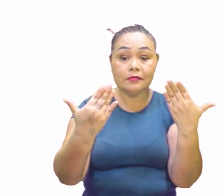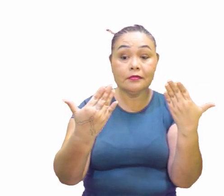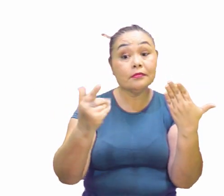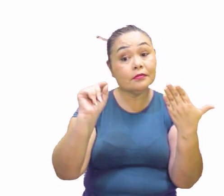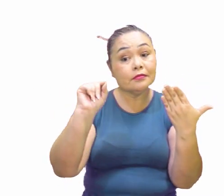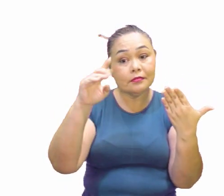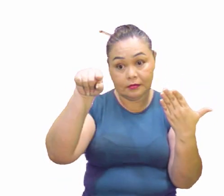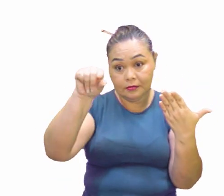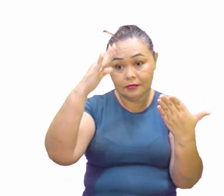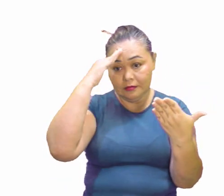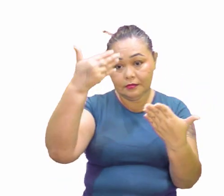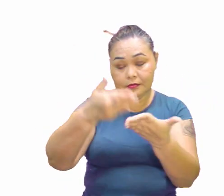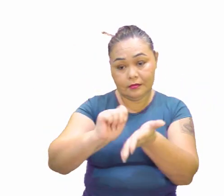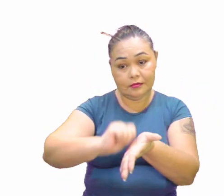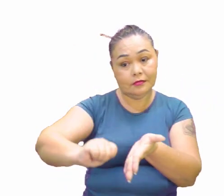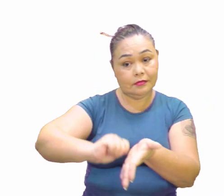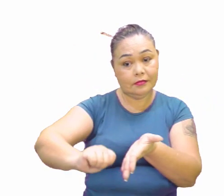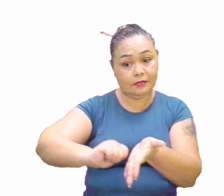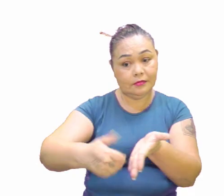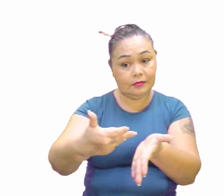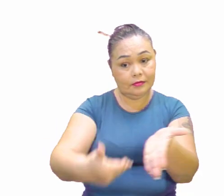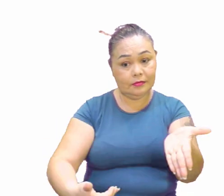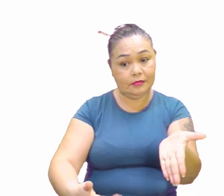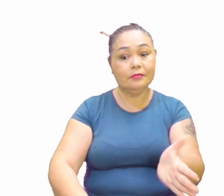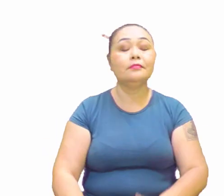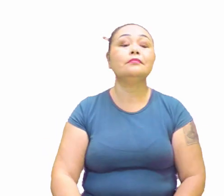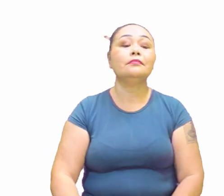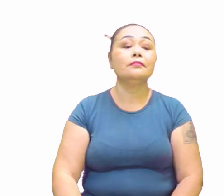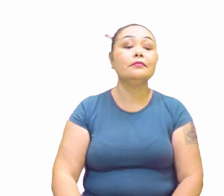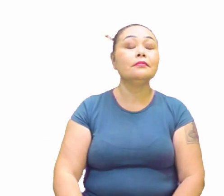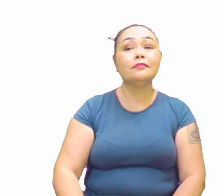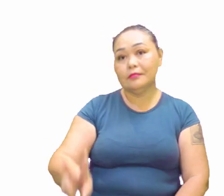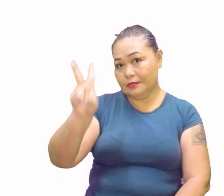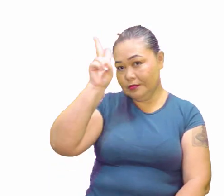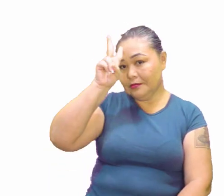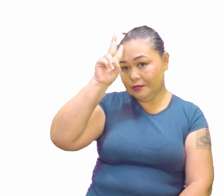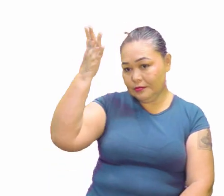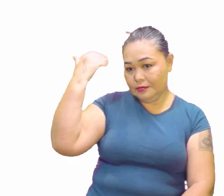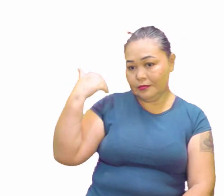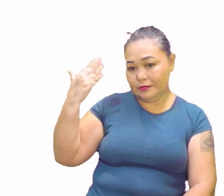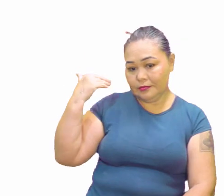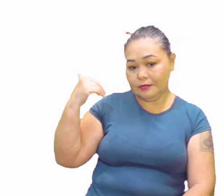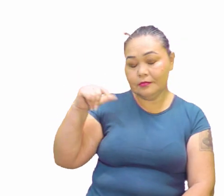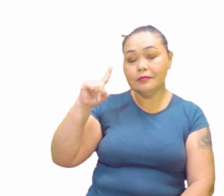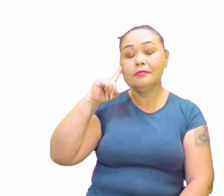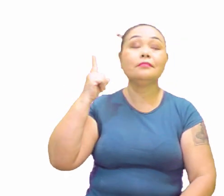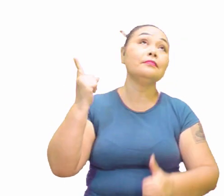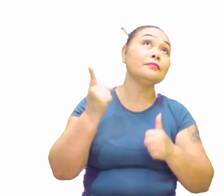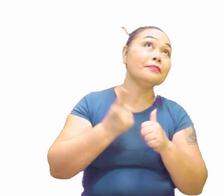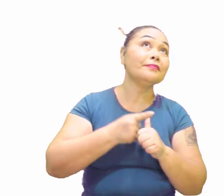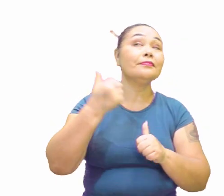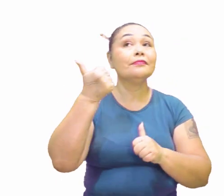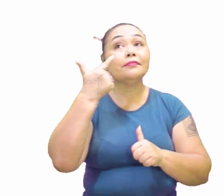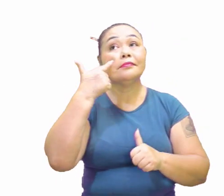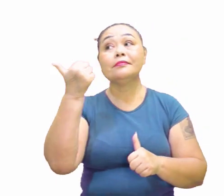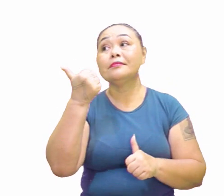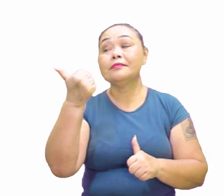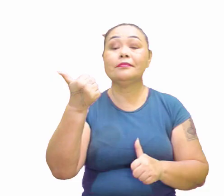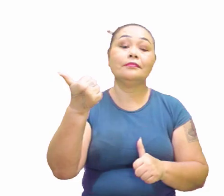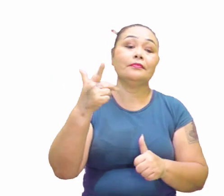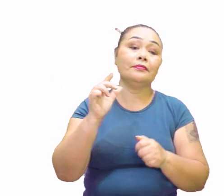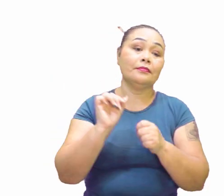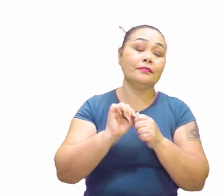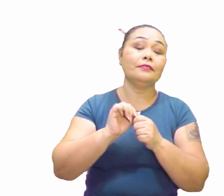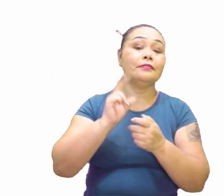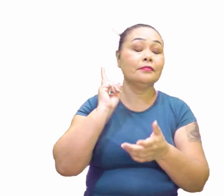a relevância do que você está defendendo. Lembra lá que anteriormente, em primeiro lugar, então,